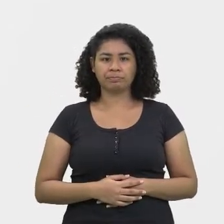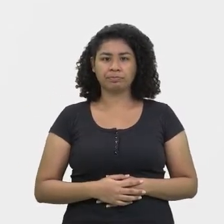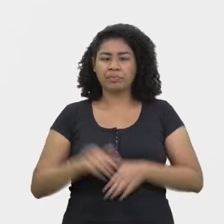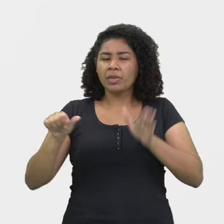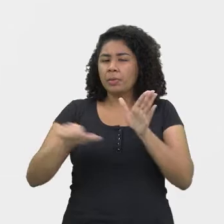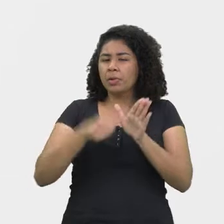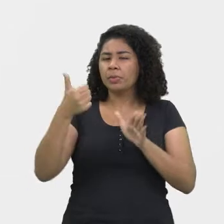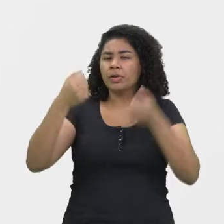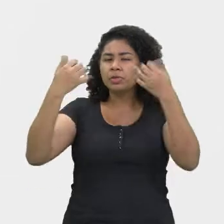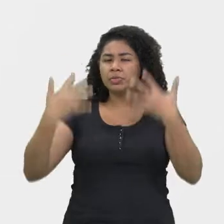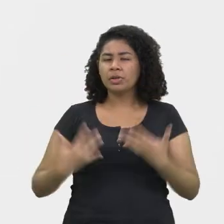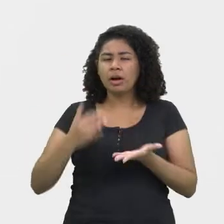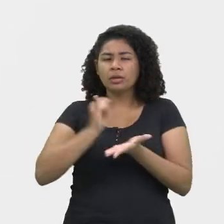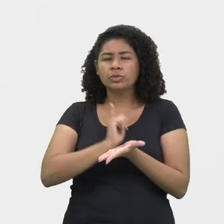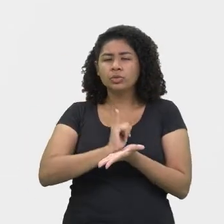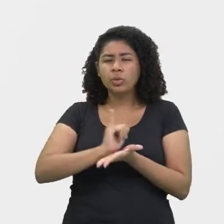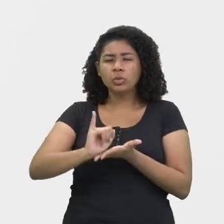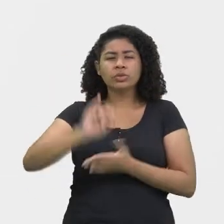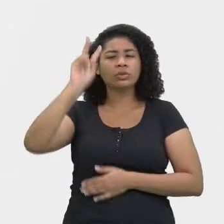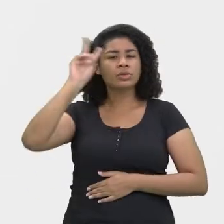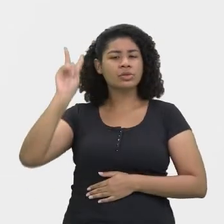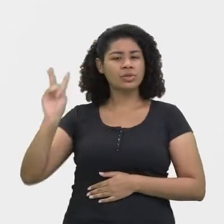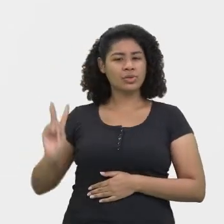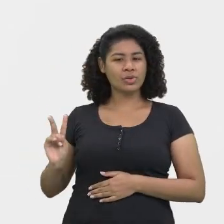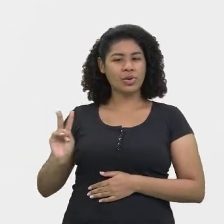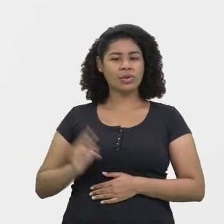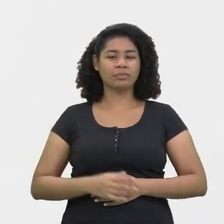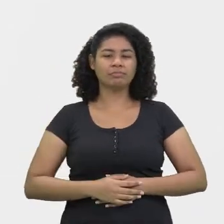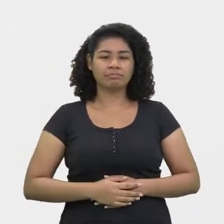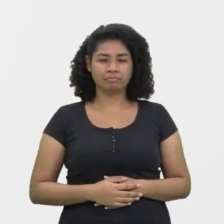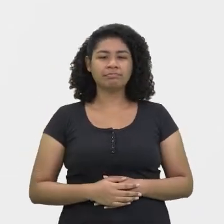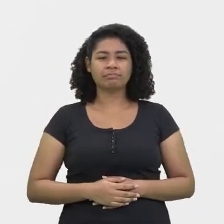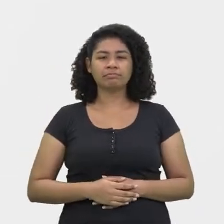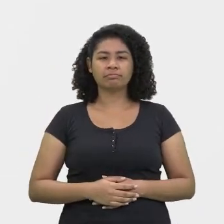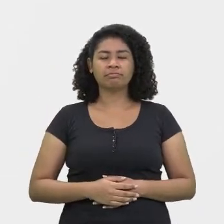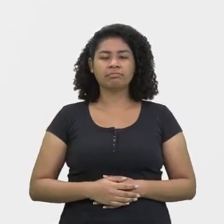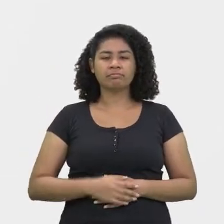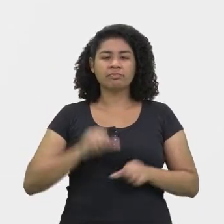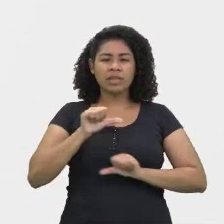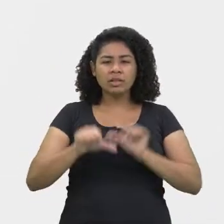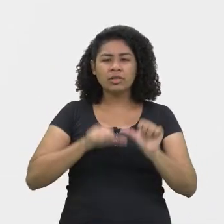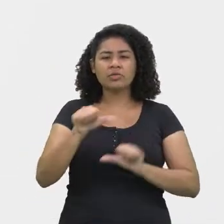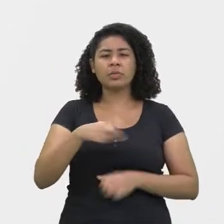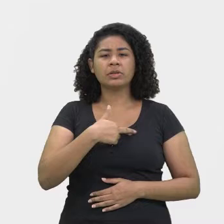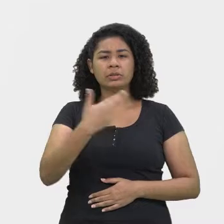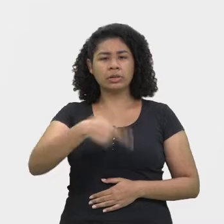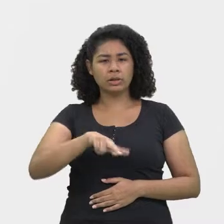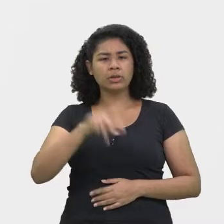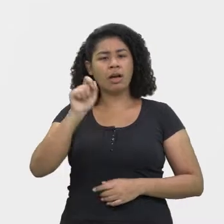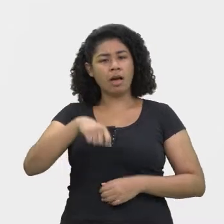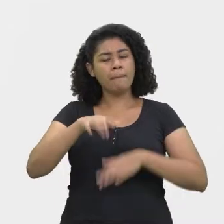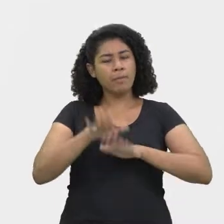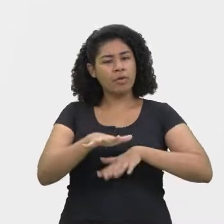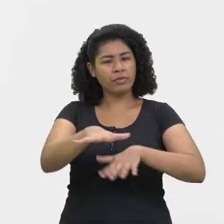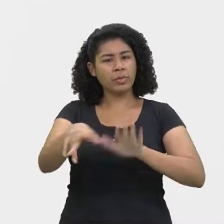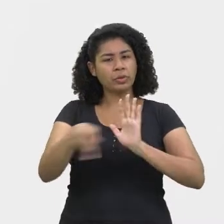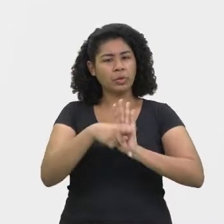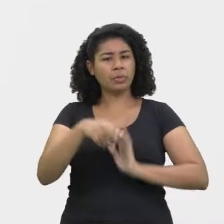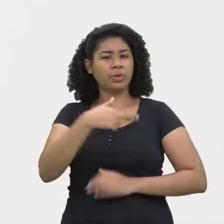iniciar com uma introdução histórica. A reforma religiosa pode ser entendida como um movimento religioso